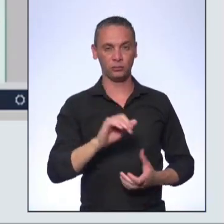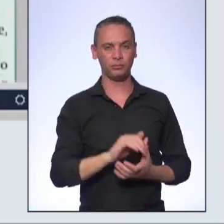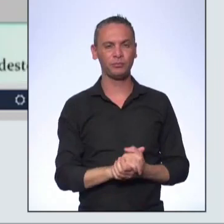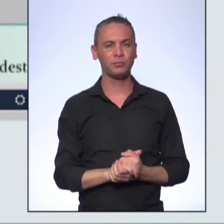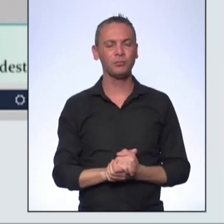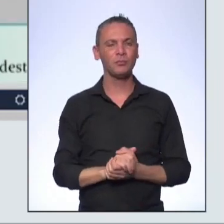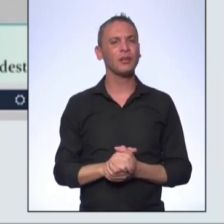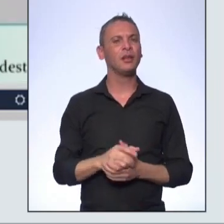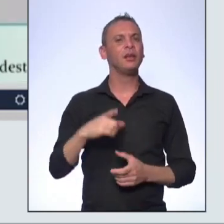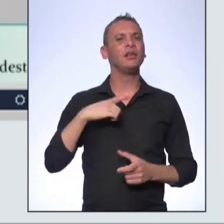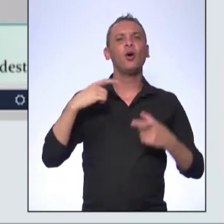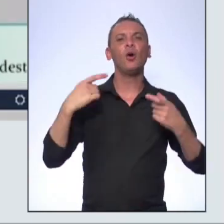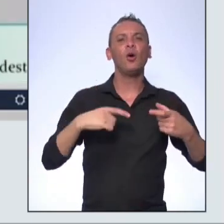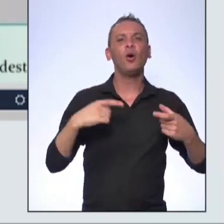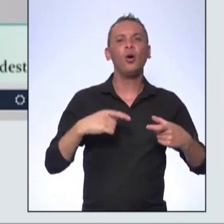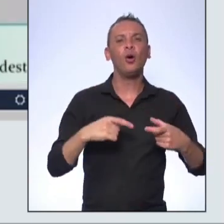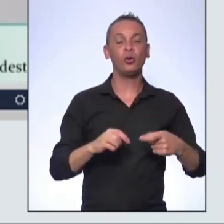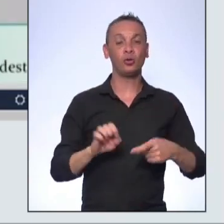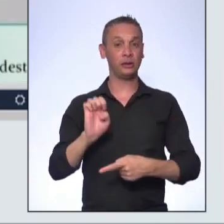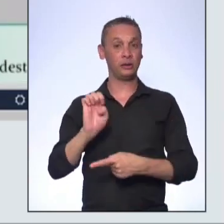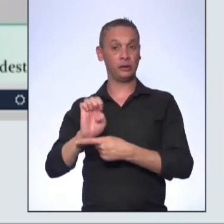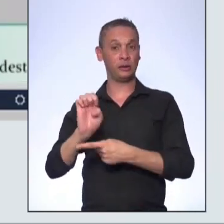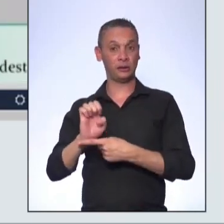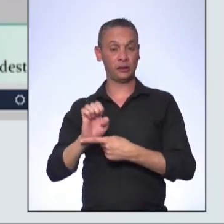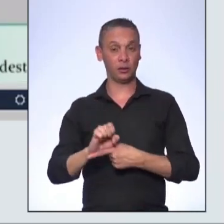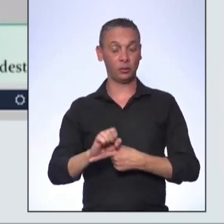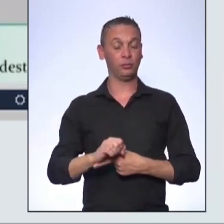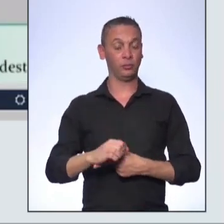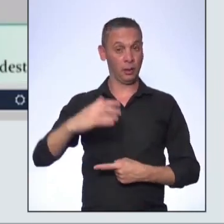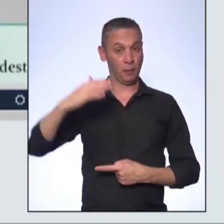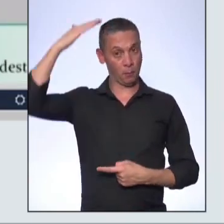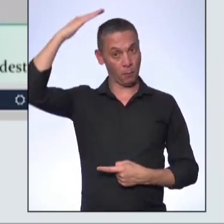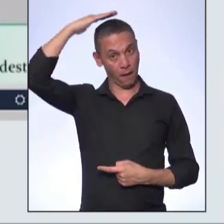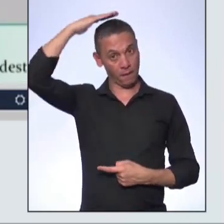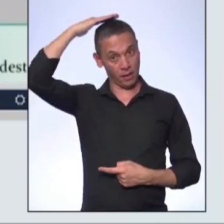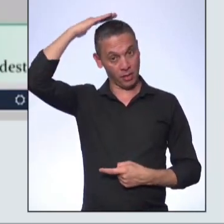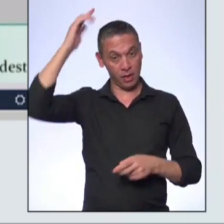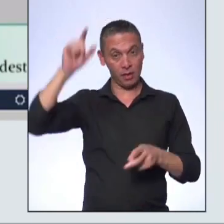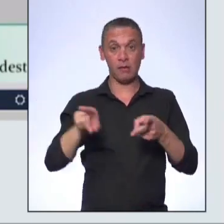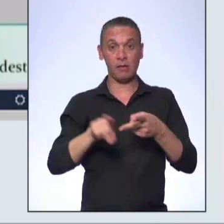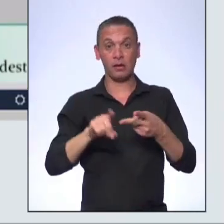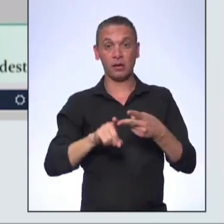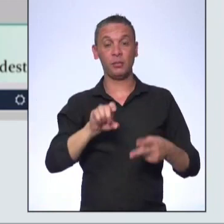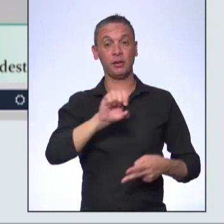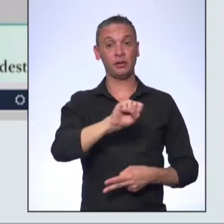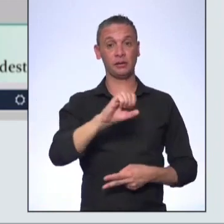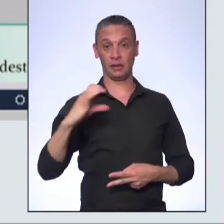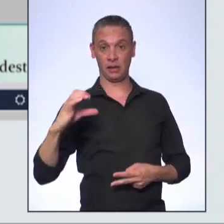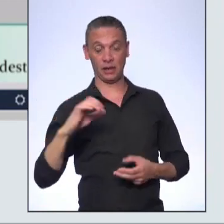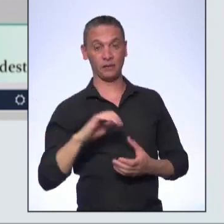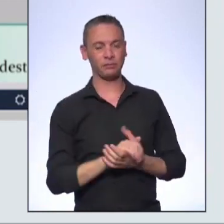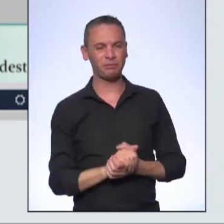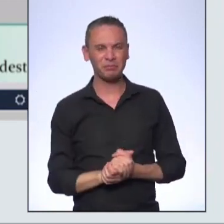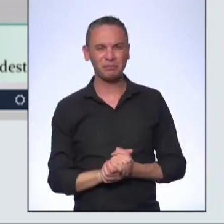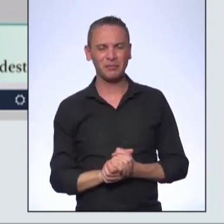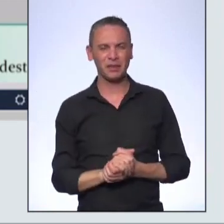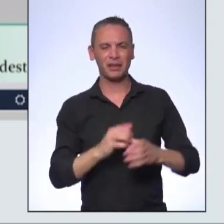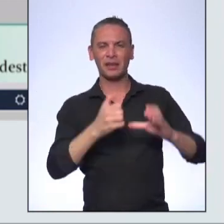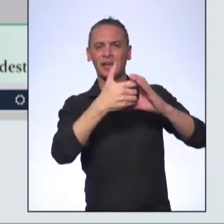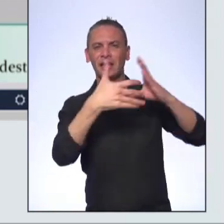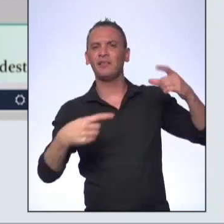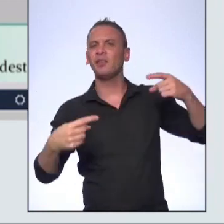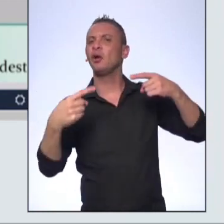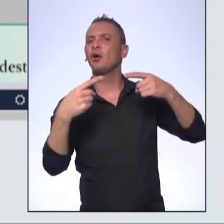na divisa disputada pelos estados do Paraná e Santa Catarina. Suas características são muito semelhantes aos